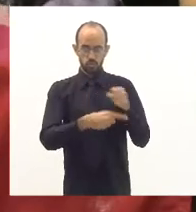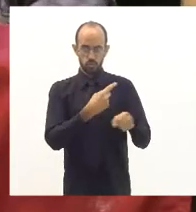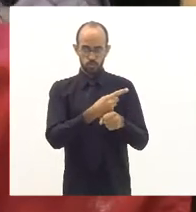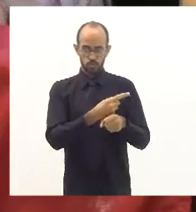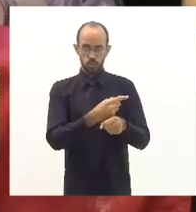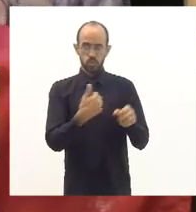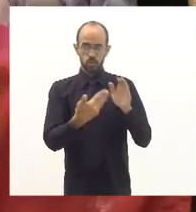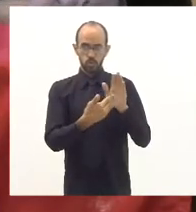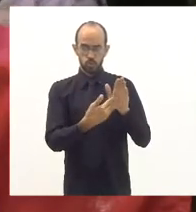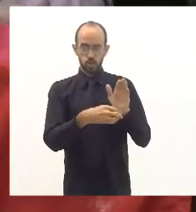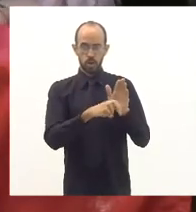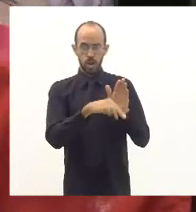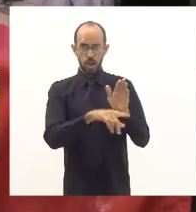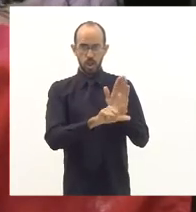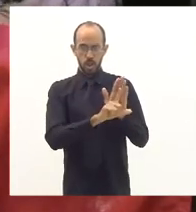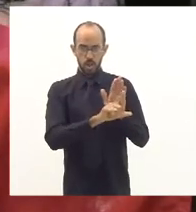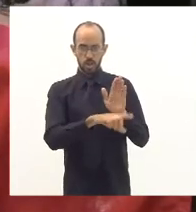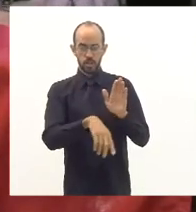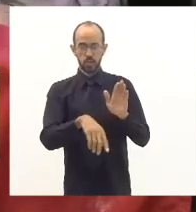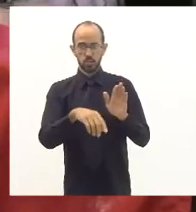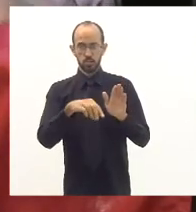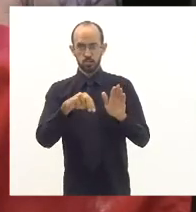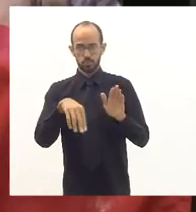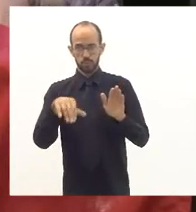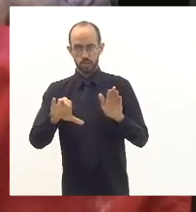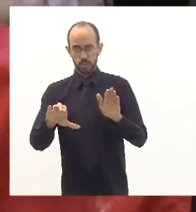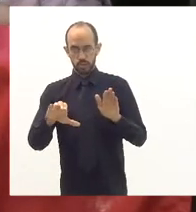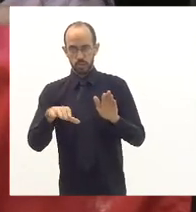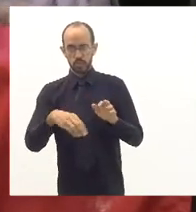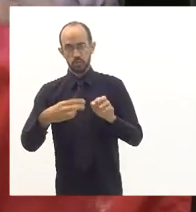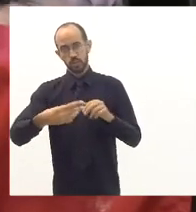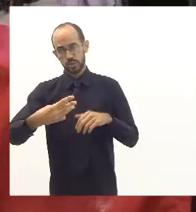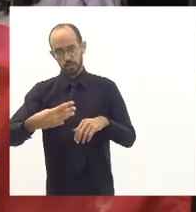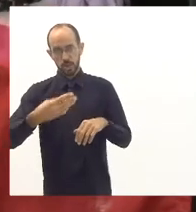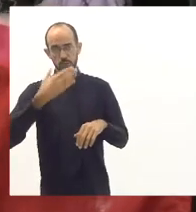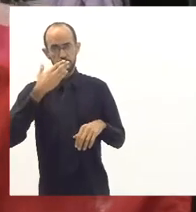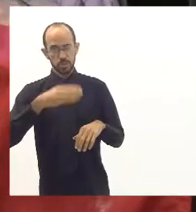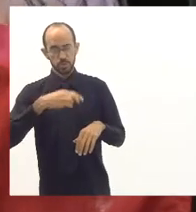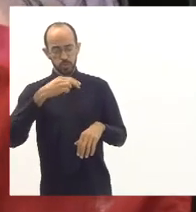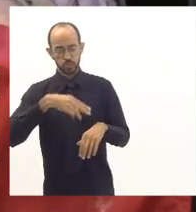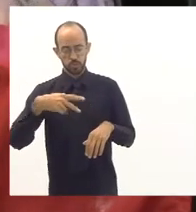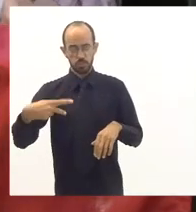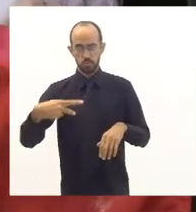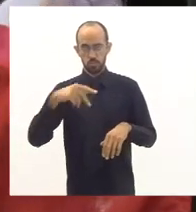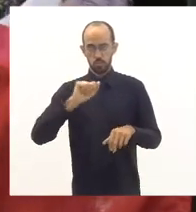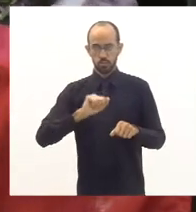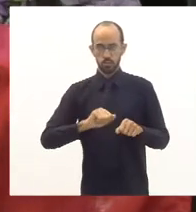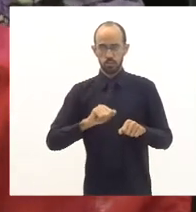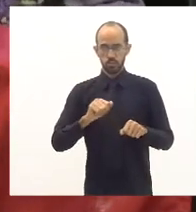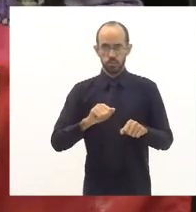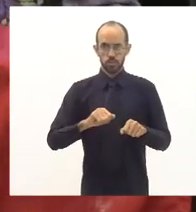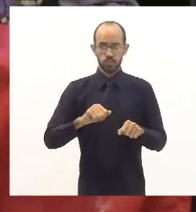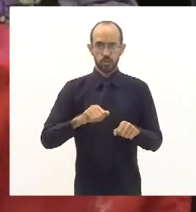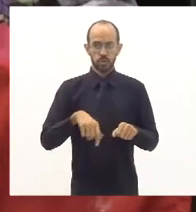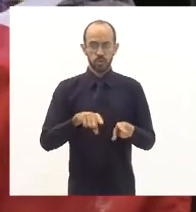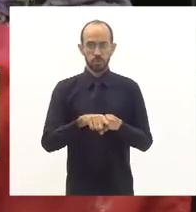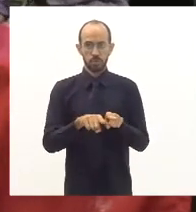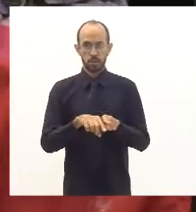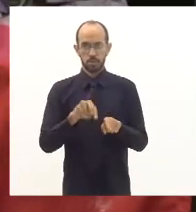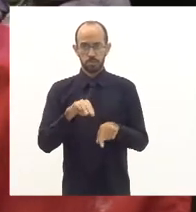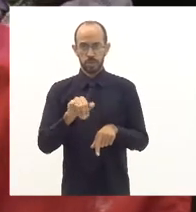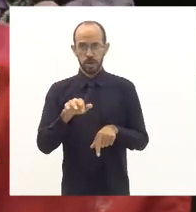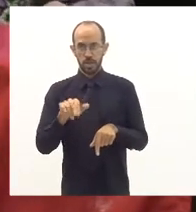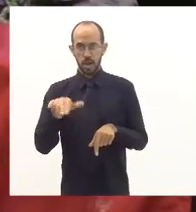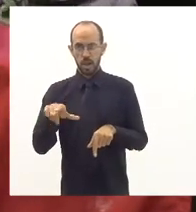aqui. E três, eu queria pedir ao Ministério Público Estadual, doutora Patrícia Carvão, que pudesse, e a doutora Mirella, que pudesse